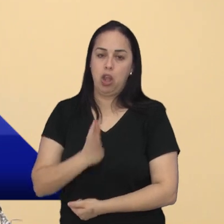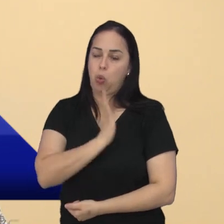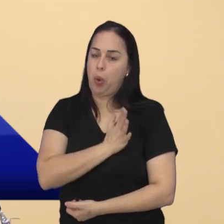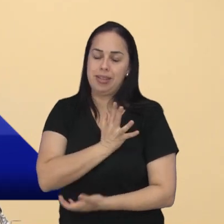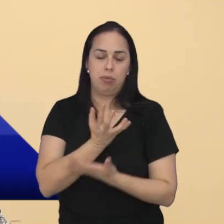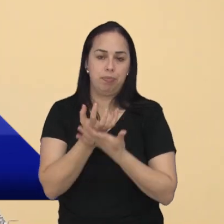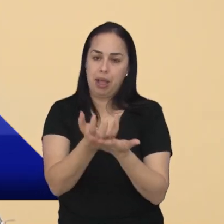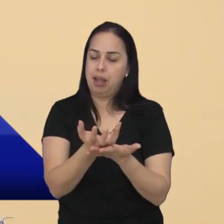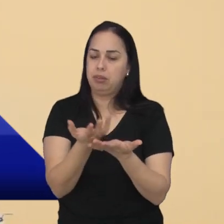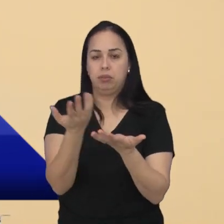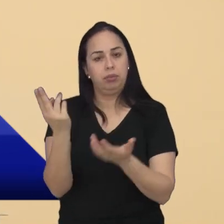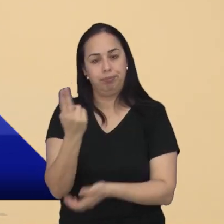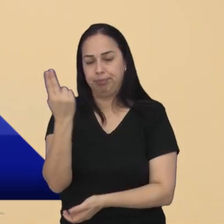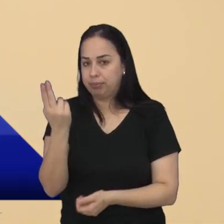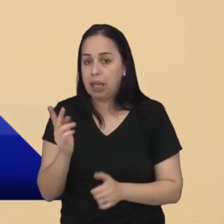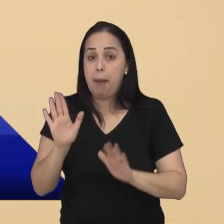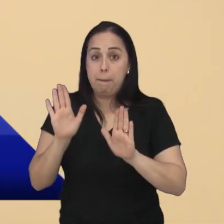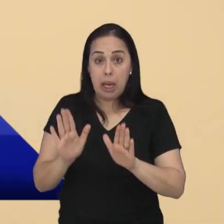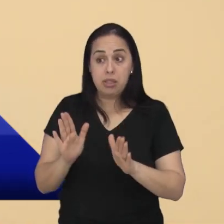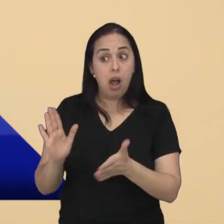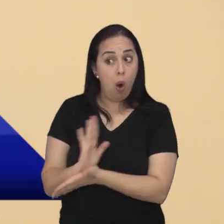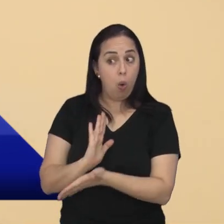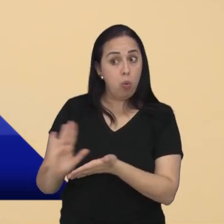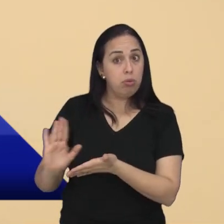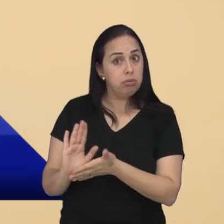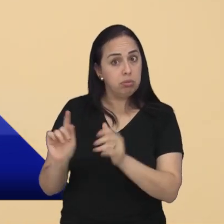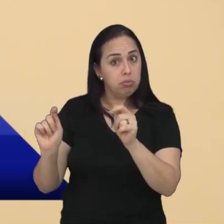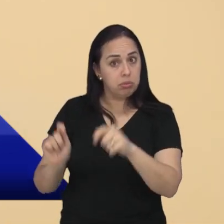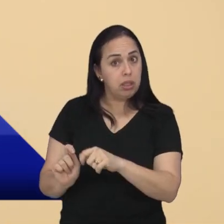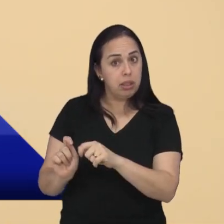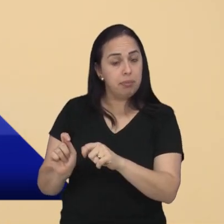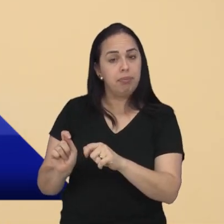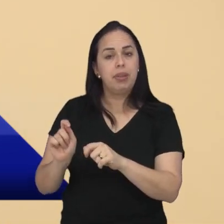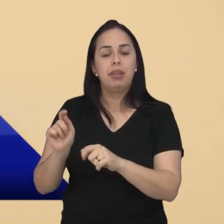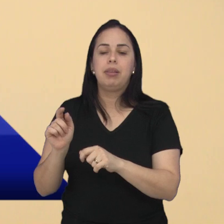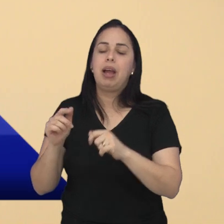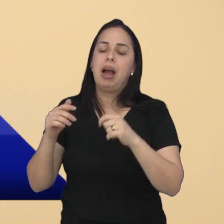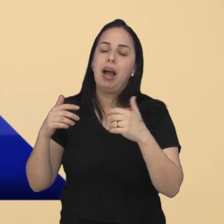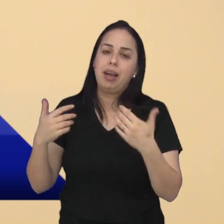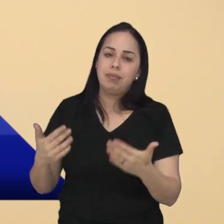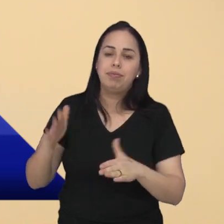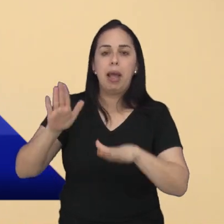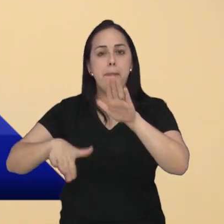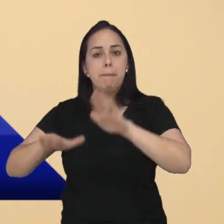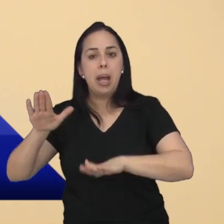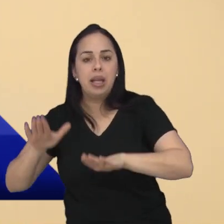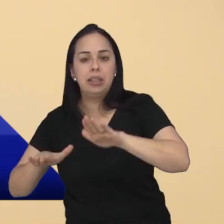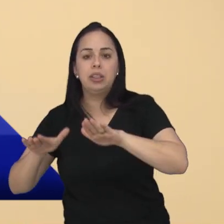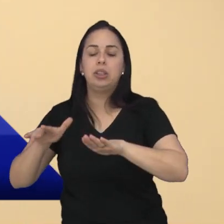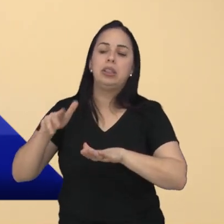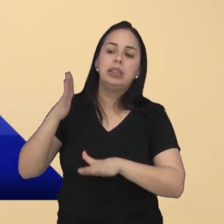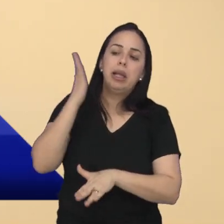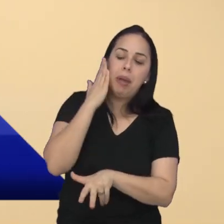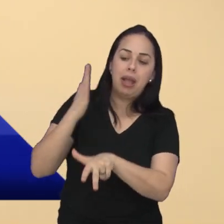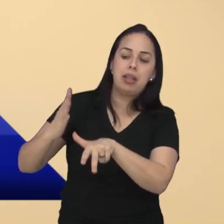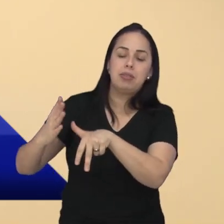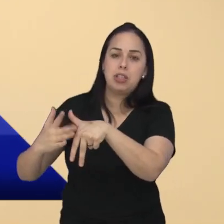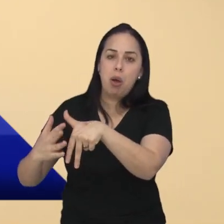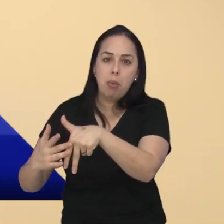do tipo de órgão. Então, alguns critérios para o rim não são exatamente os mesmos para o coração. Então, no caso